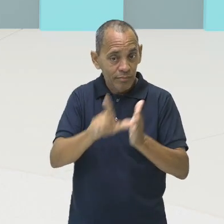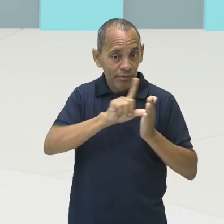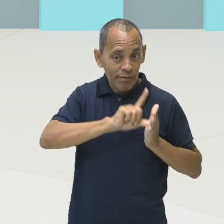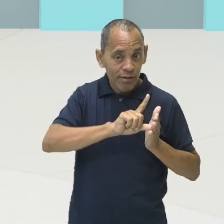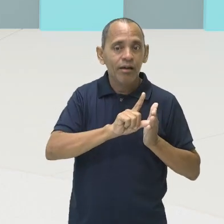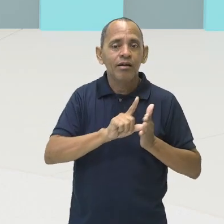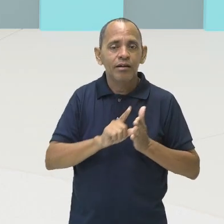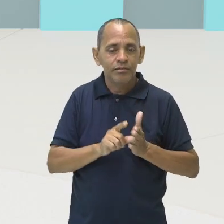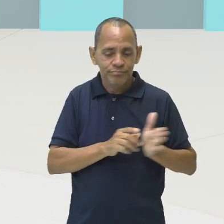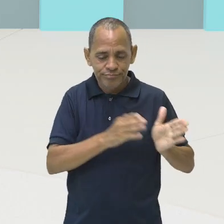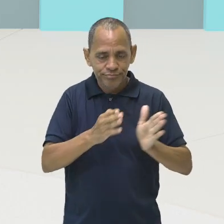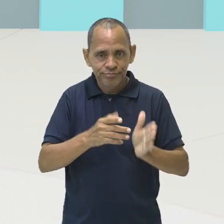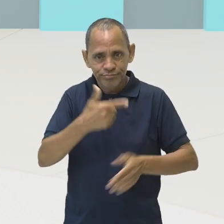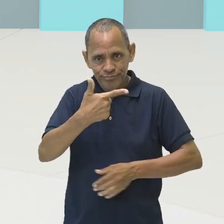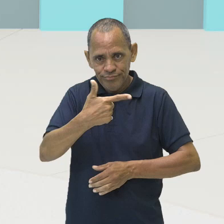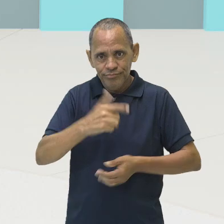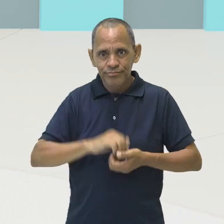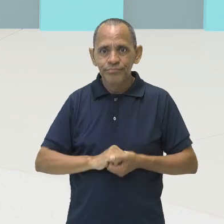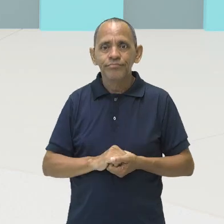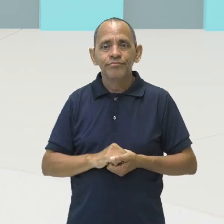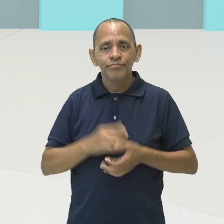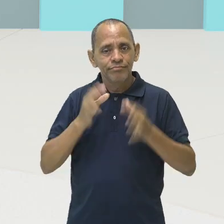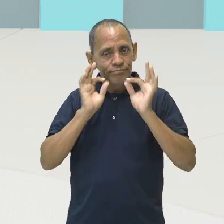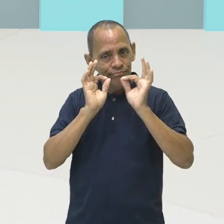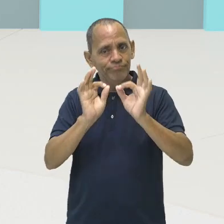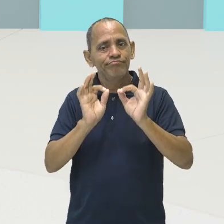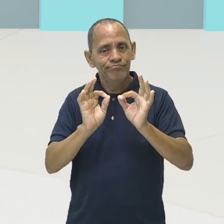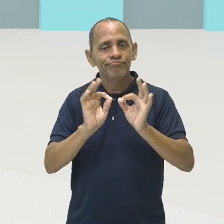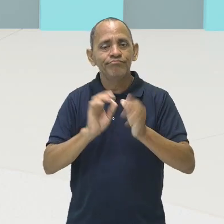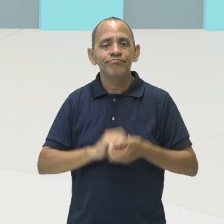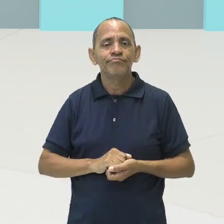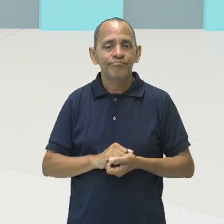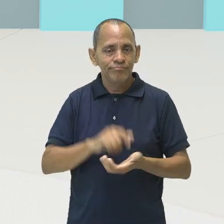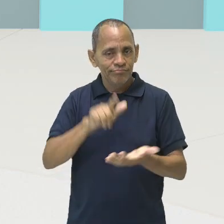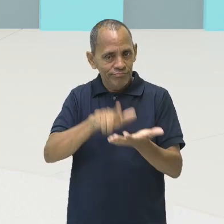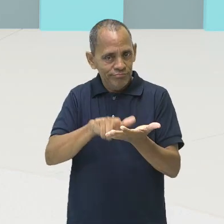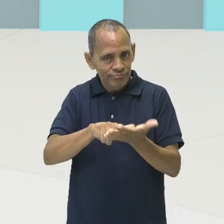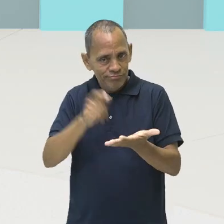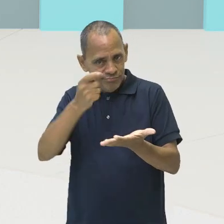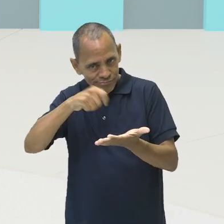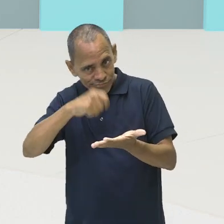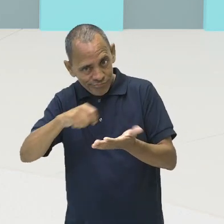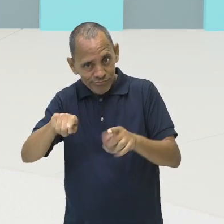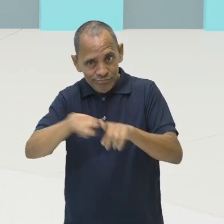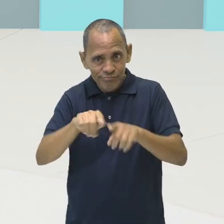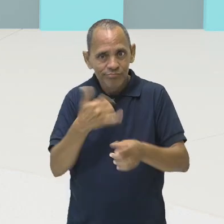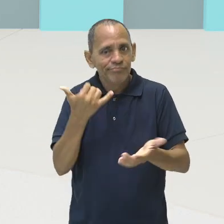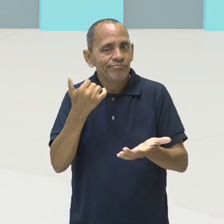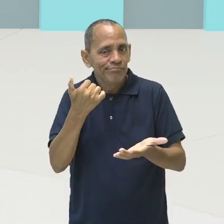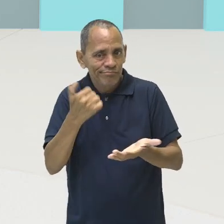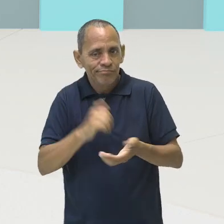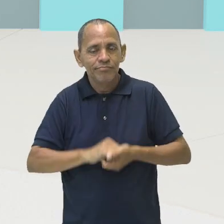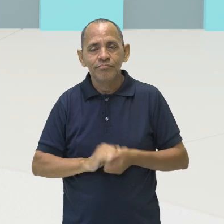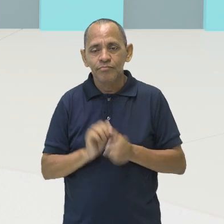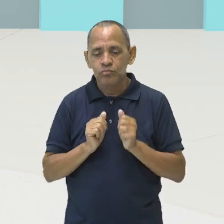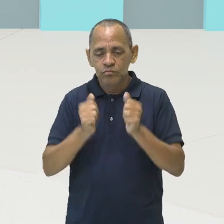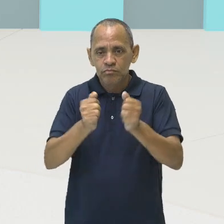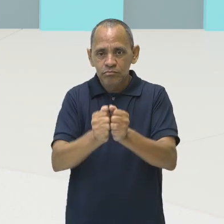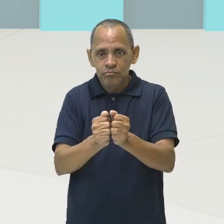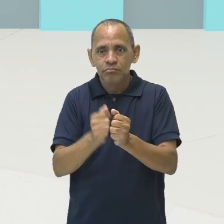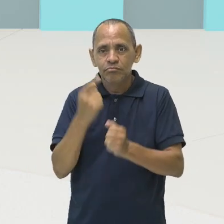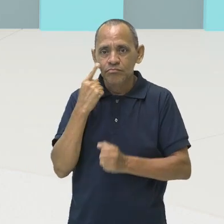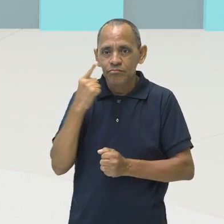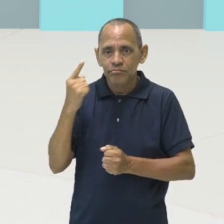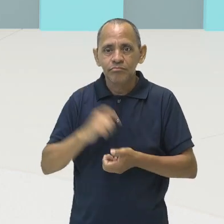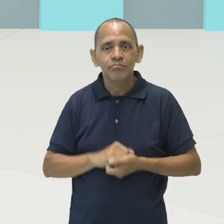unidade 2. Então, atenção aí, pegue caneta e papel e acompanhem junto comigo a nossa aula. Nós vamos relembrar